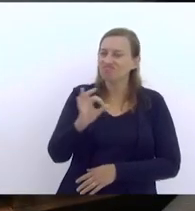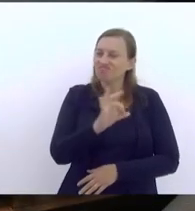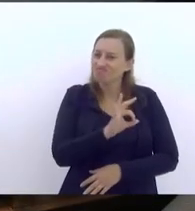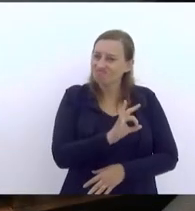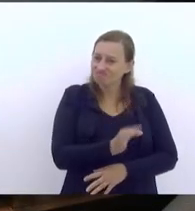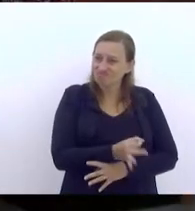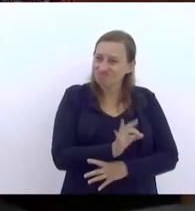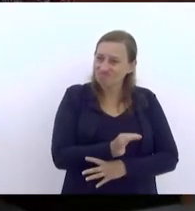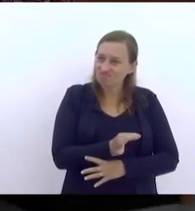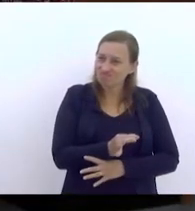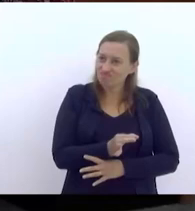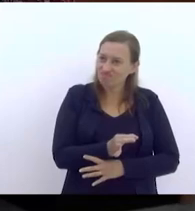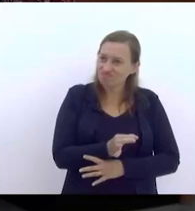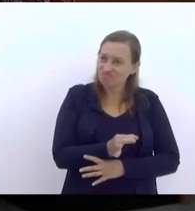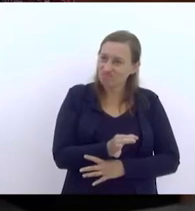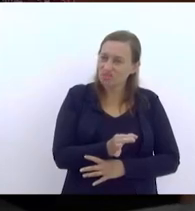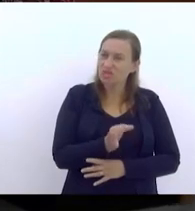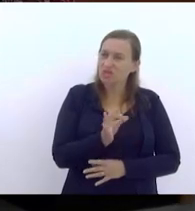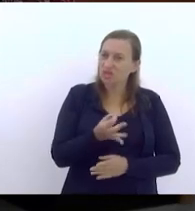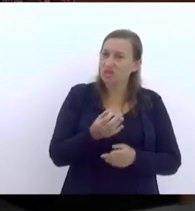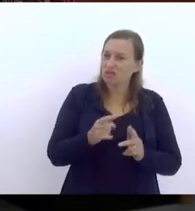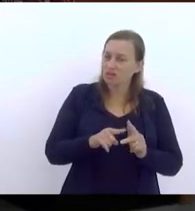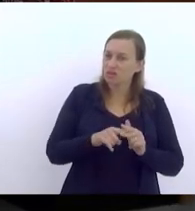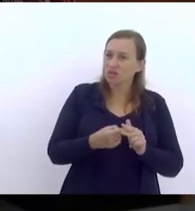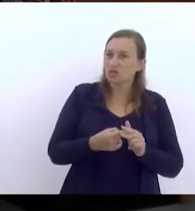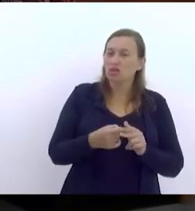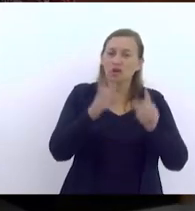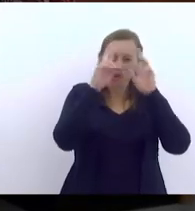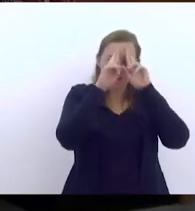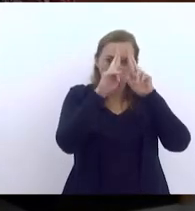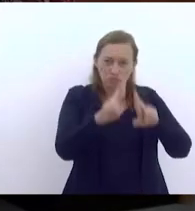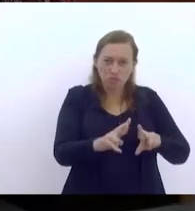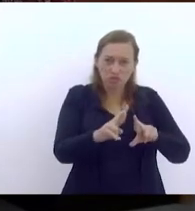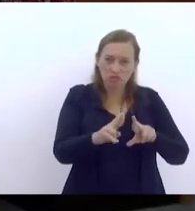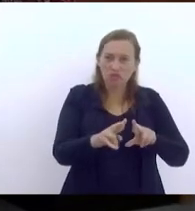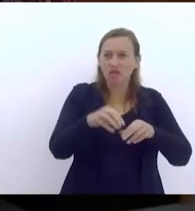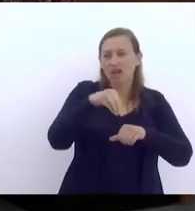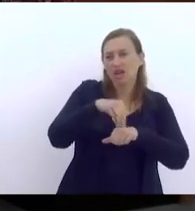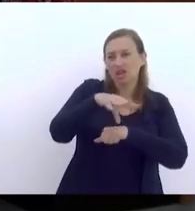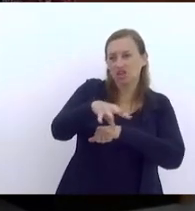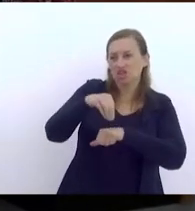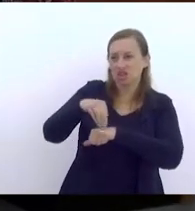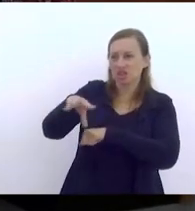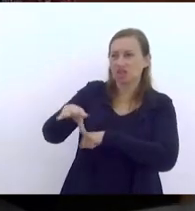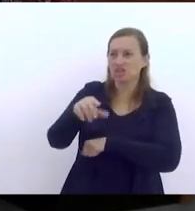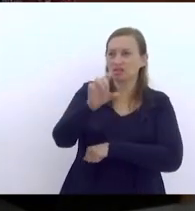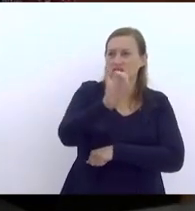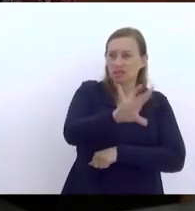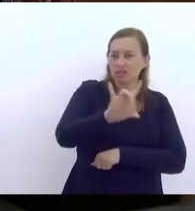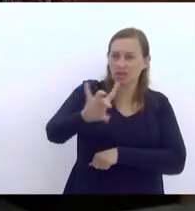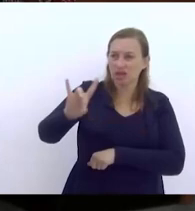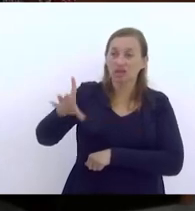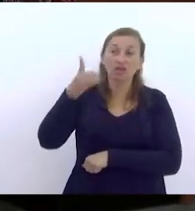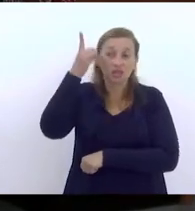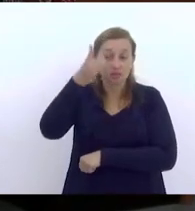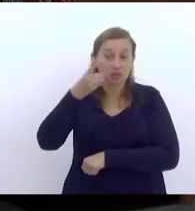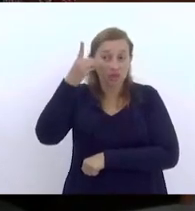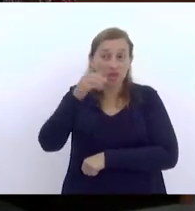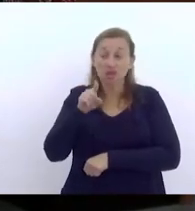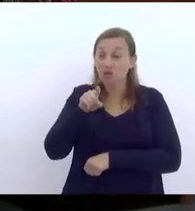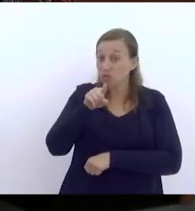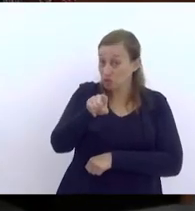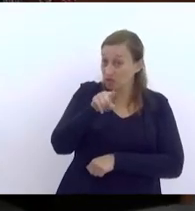praticamente estava se acertado, respeitar as indicações de cada deputado. E